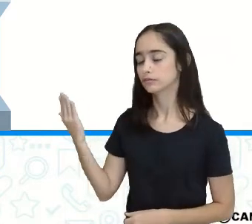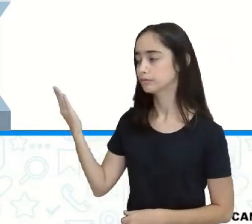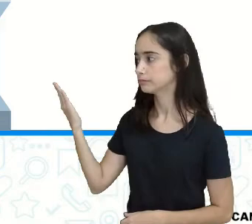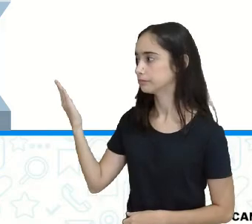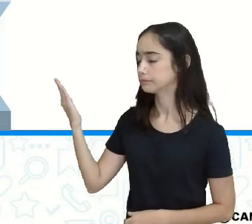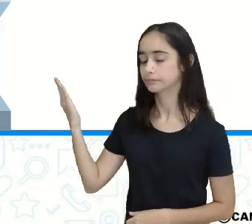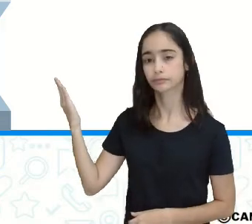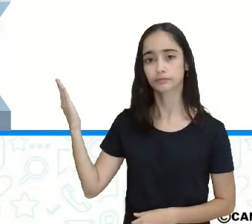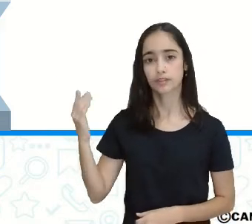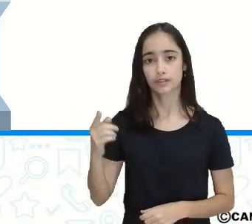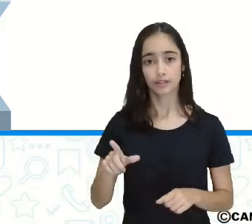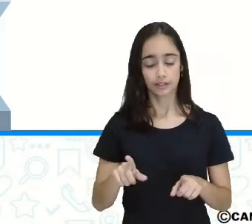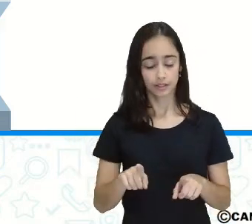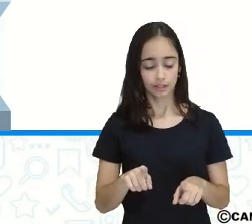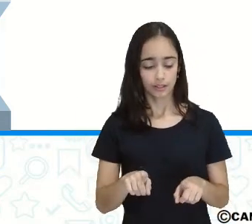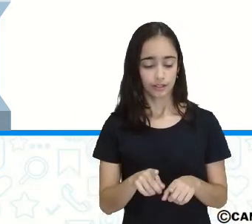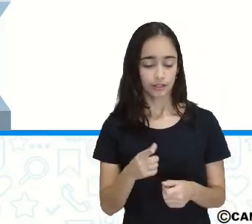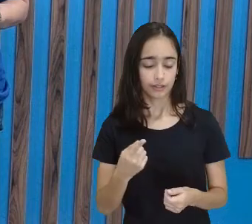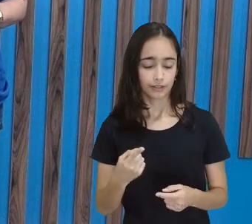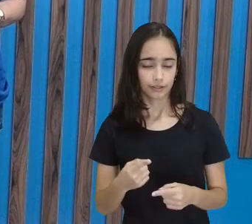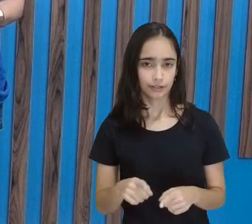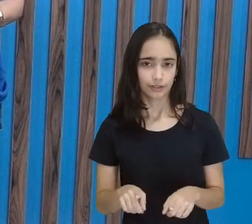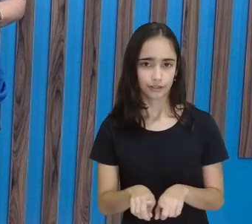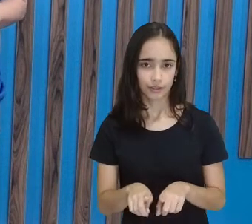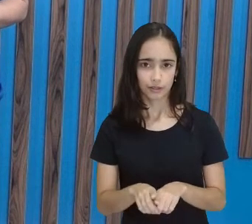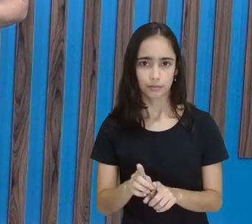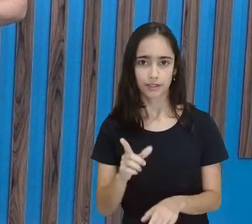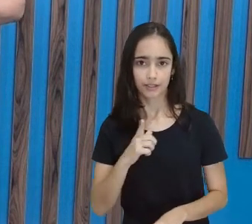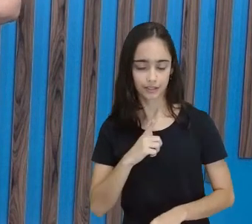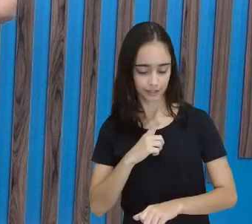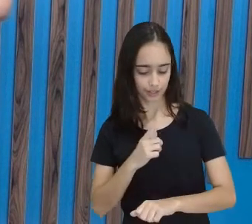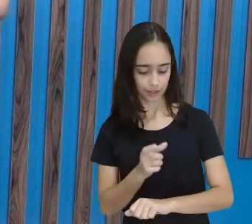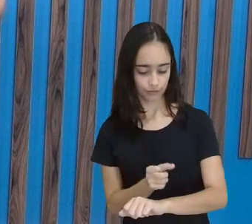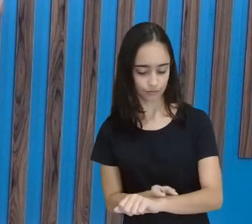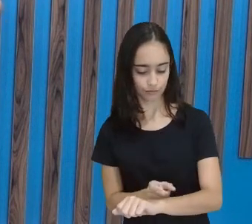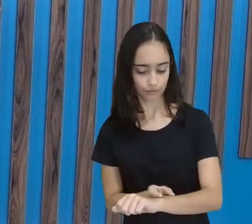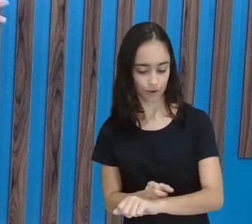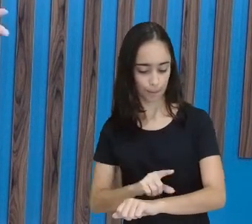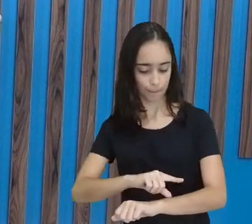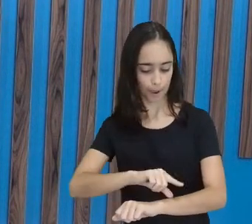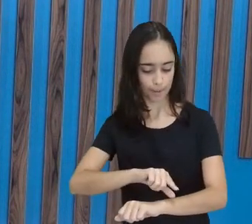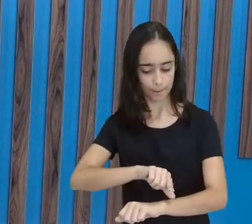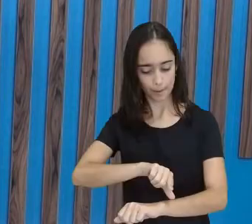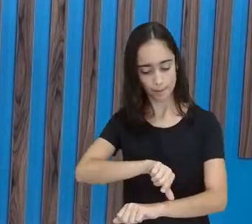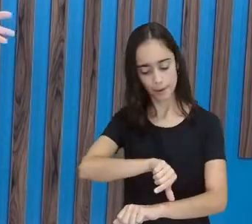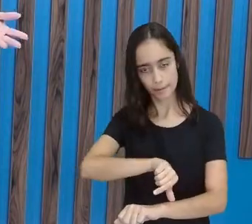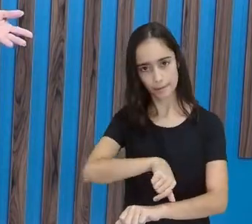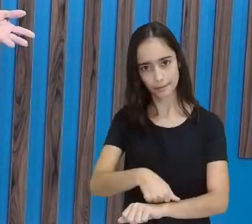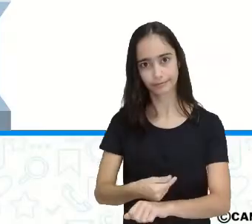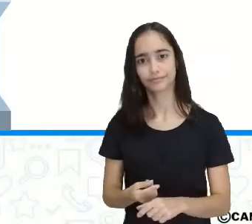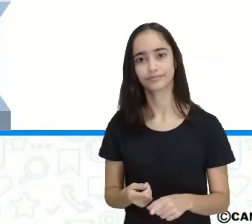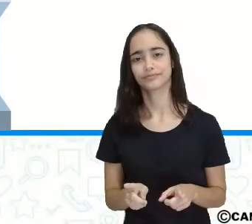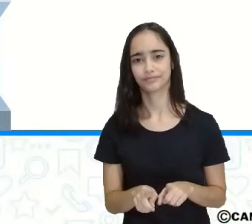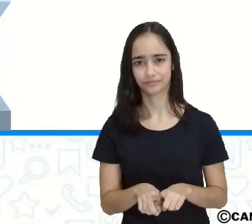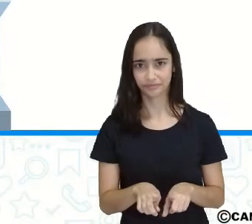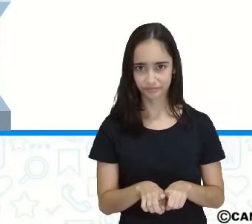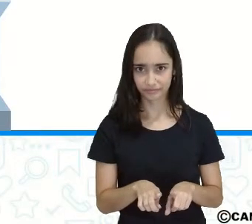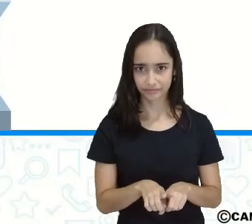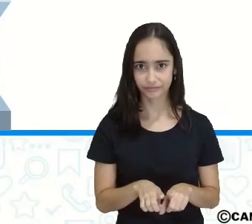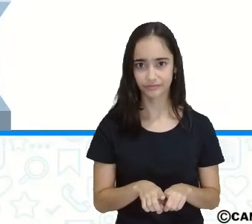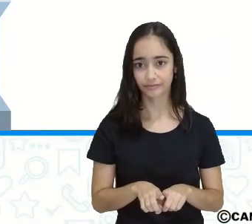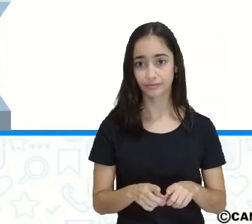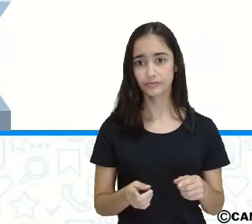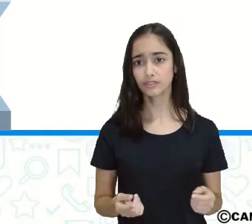que no caso tá aí como no modelo de despertador, né? Nós temos também o cronômetro, ele não deixa também de ser um medidor de tempo,